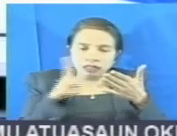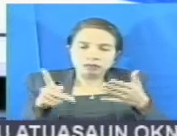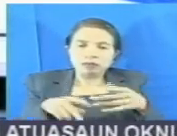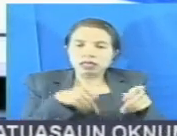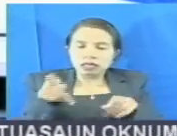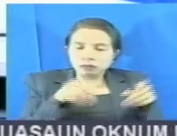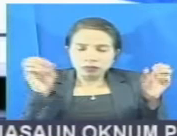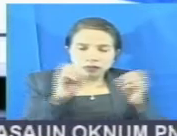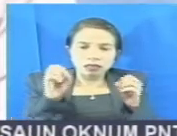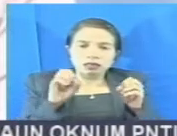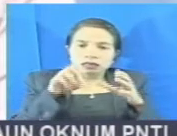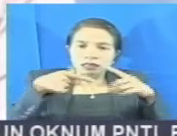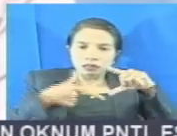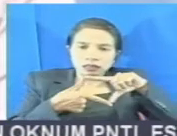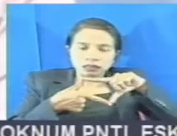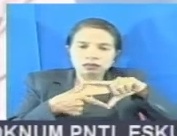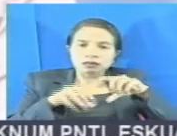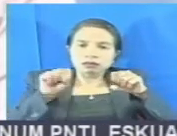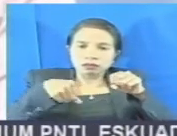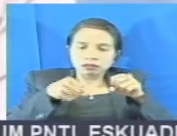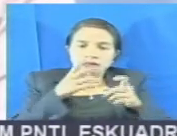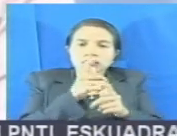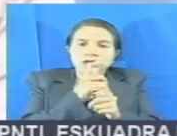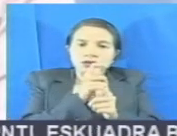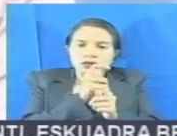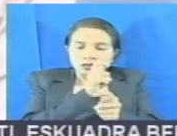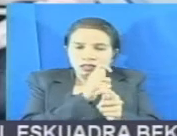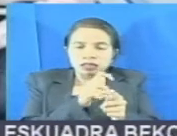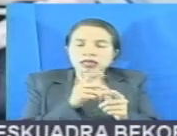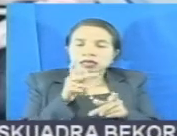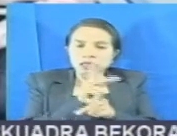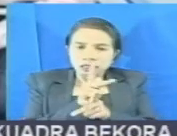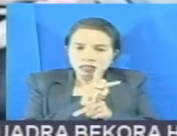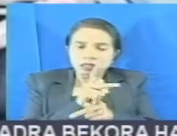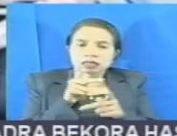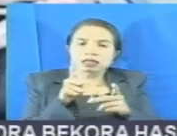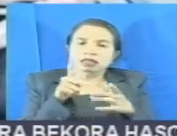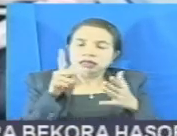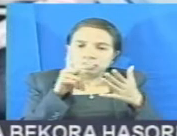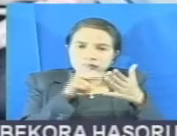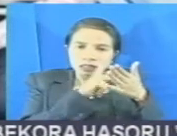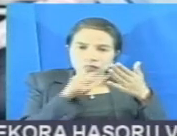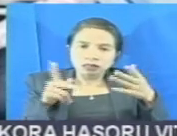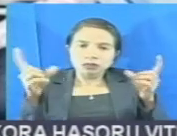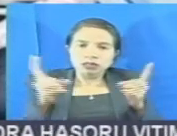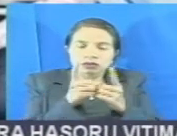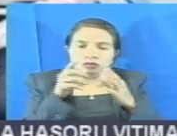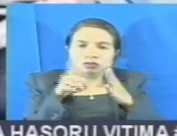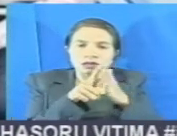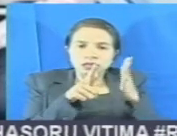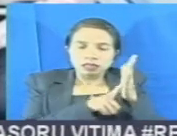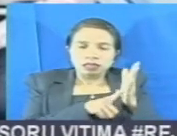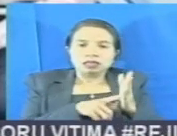sem carta de condução, mas lori careta ou motor, né, lá o estrada pública, né, crime contra o Código Penal, artigo 207